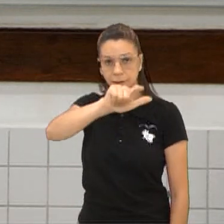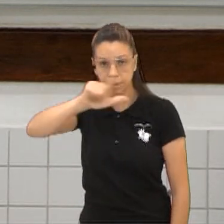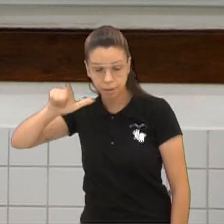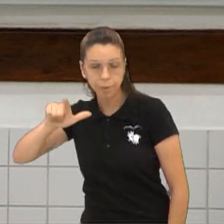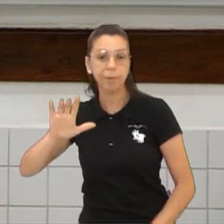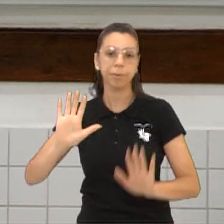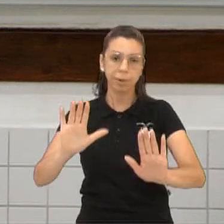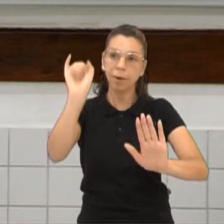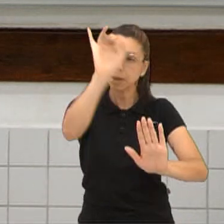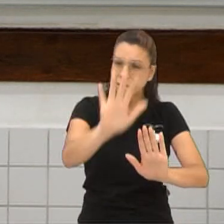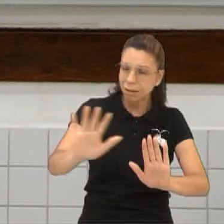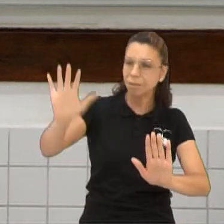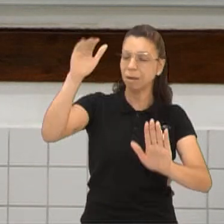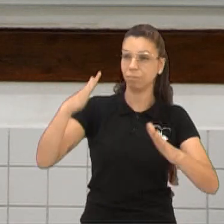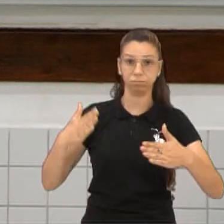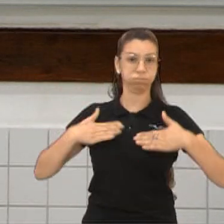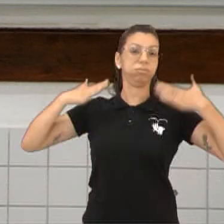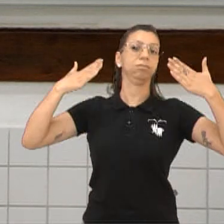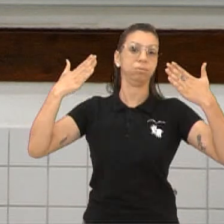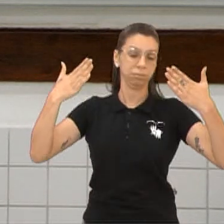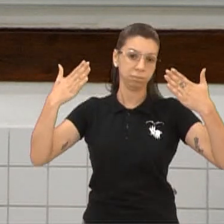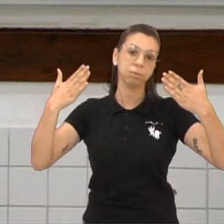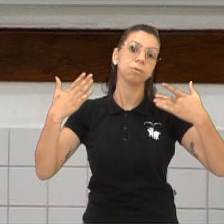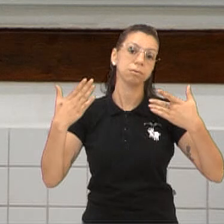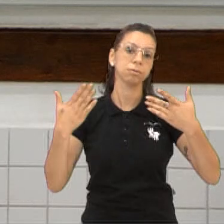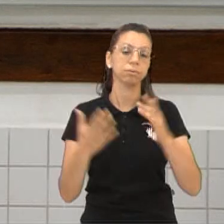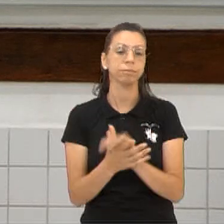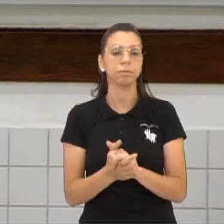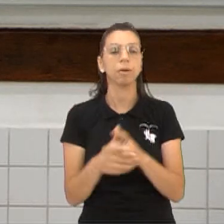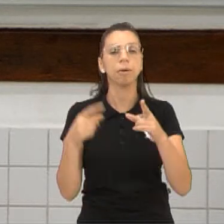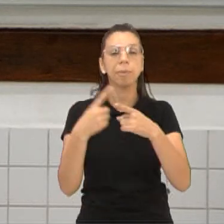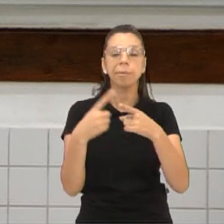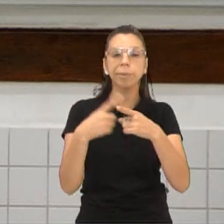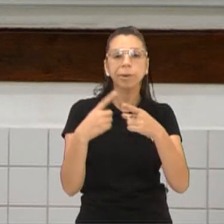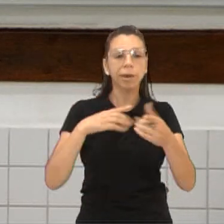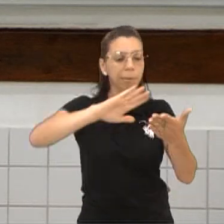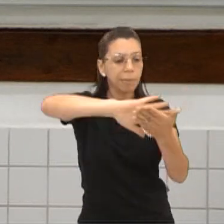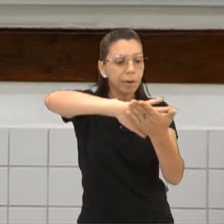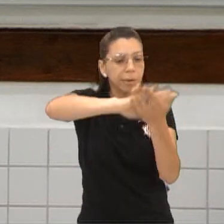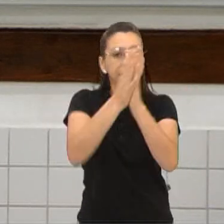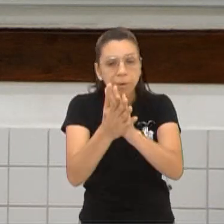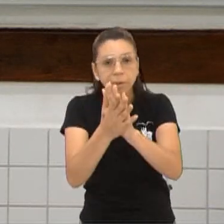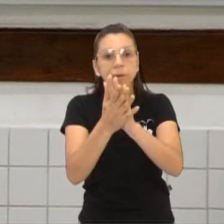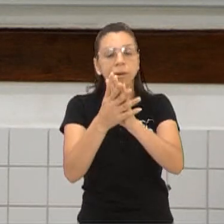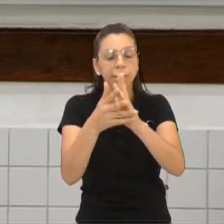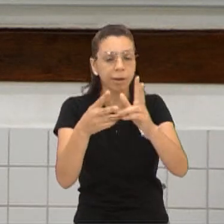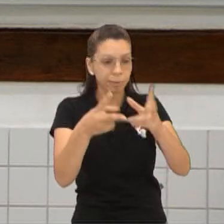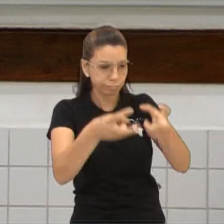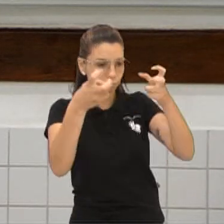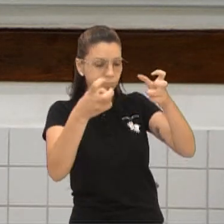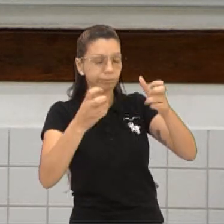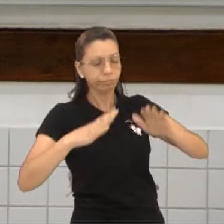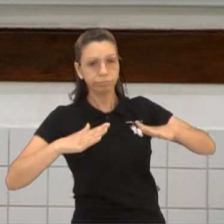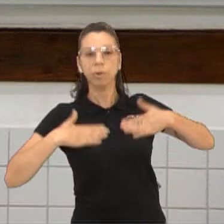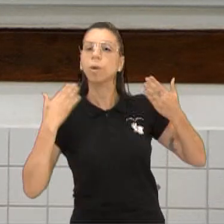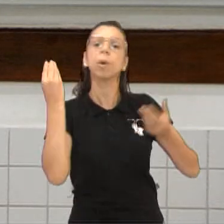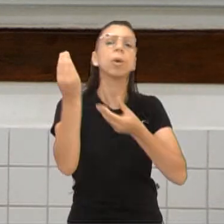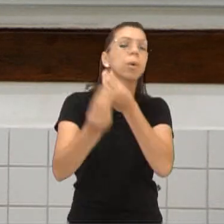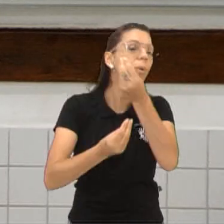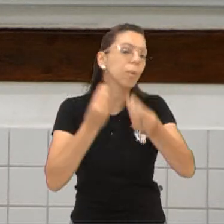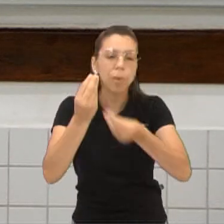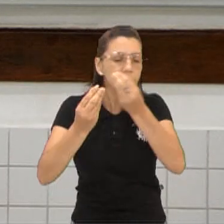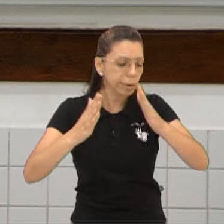nos causam um impacto, né? A visão da destruição nos causa um impacto. E como é esse